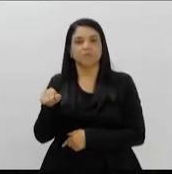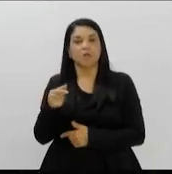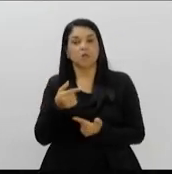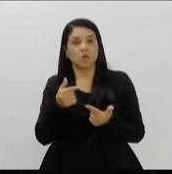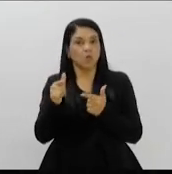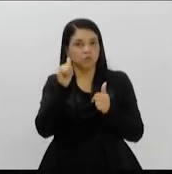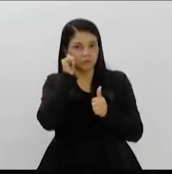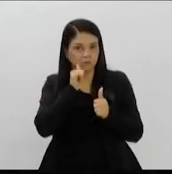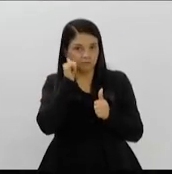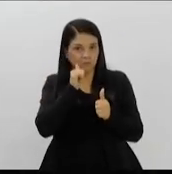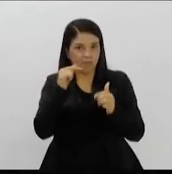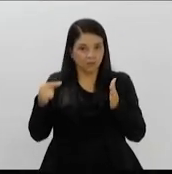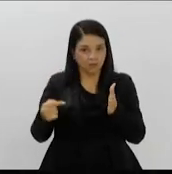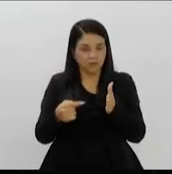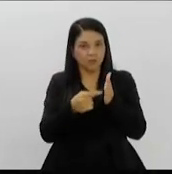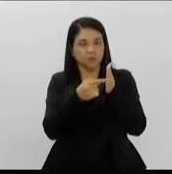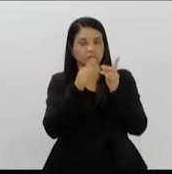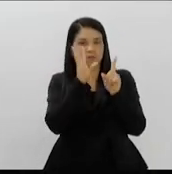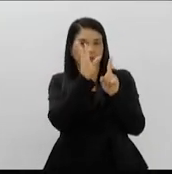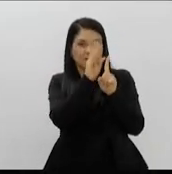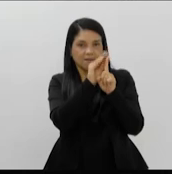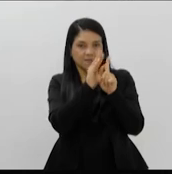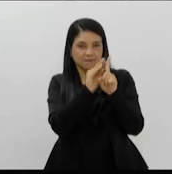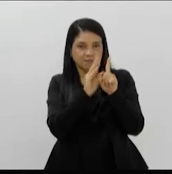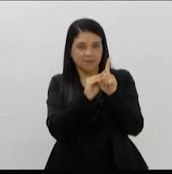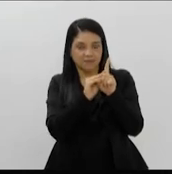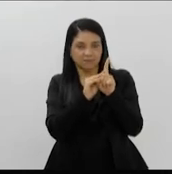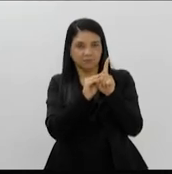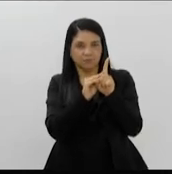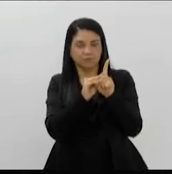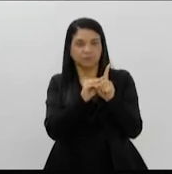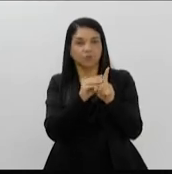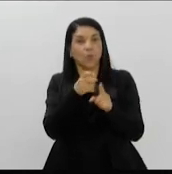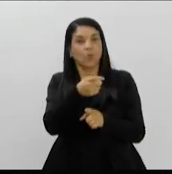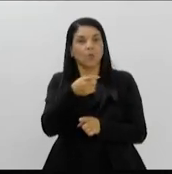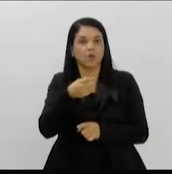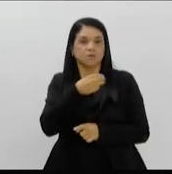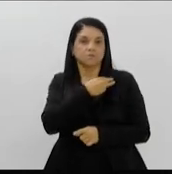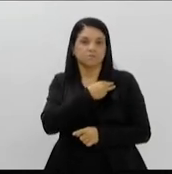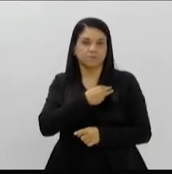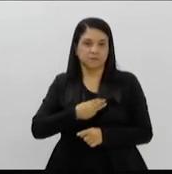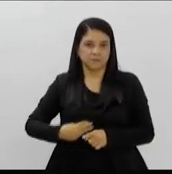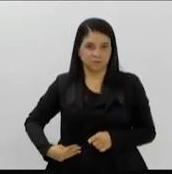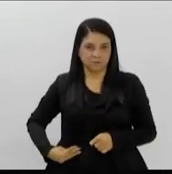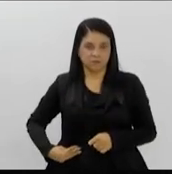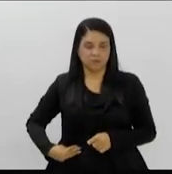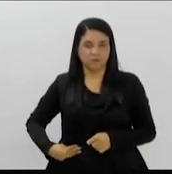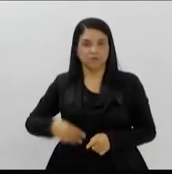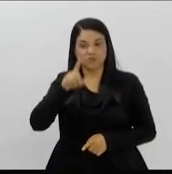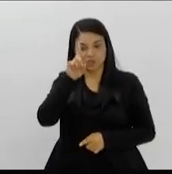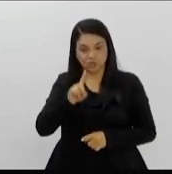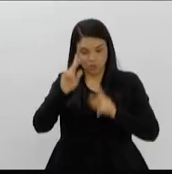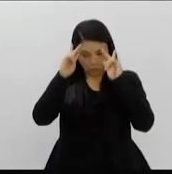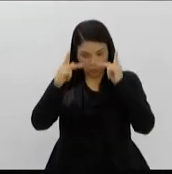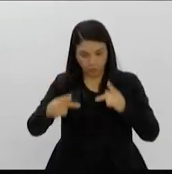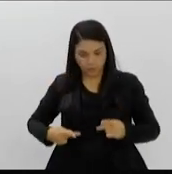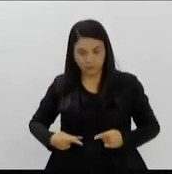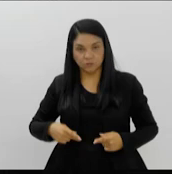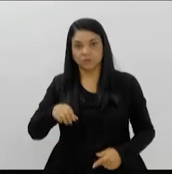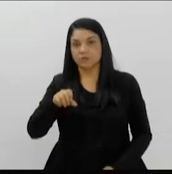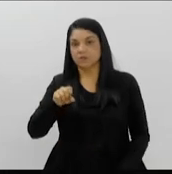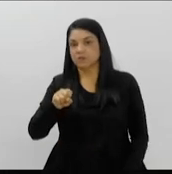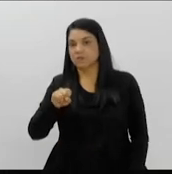uma denúncia de assédio vindo por parte do ex-ministro dos Direitos Humanos, o Silvio